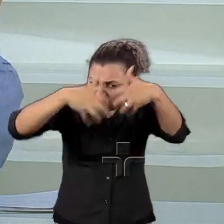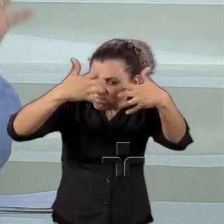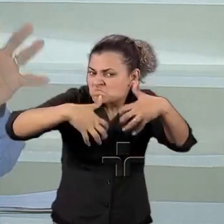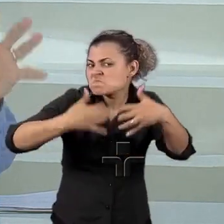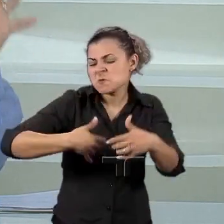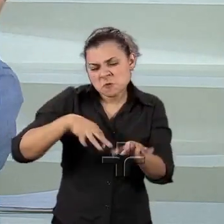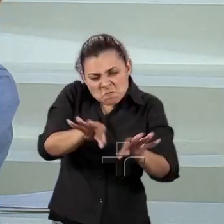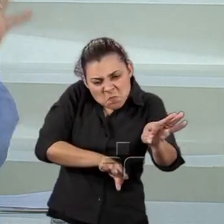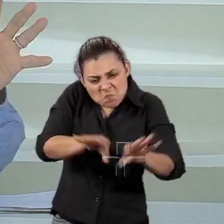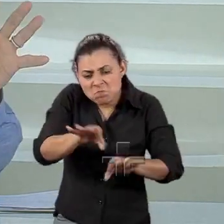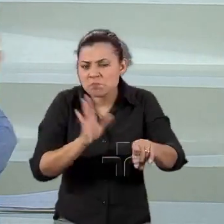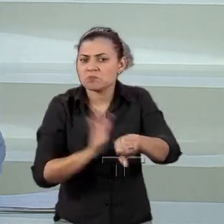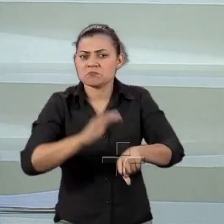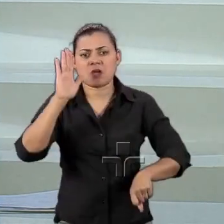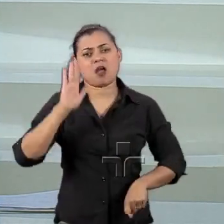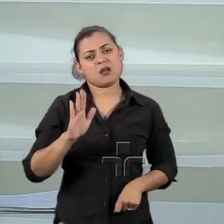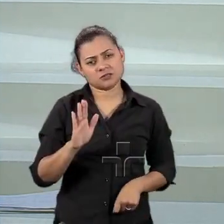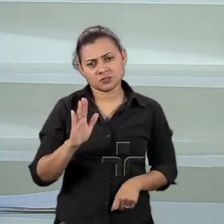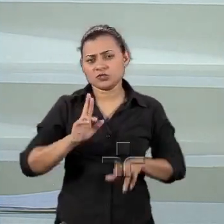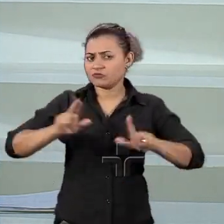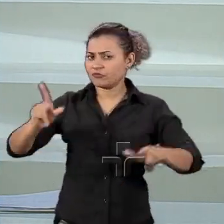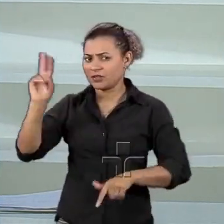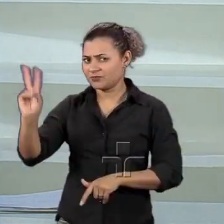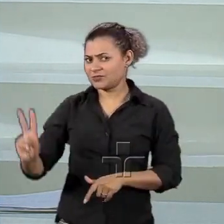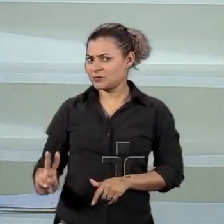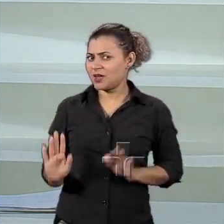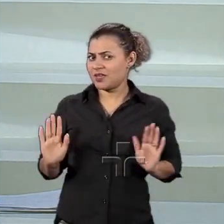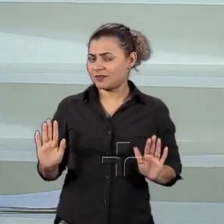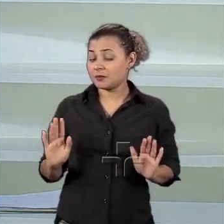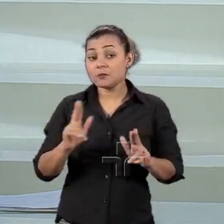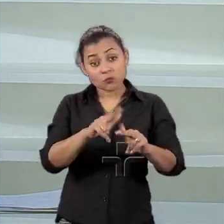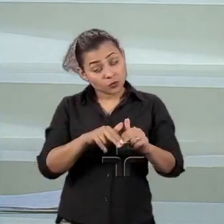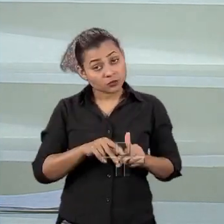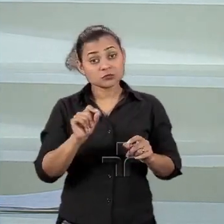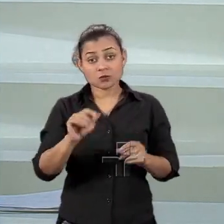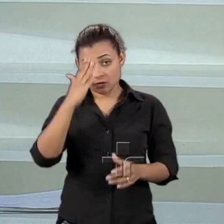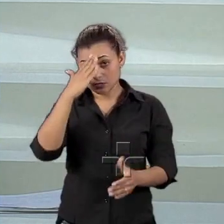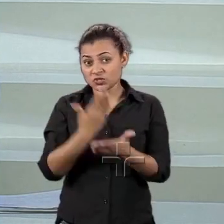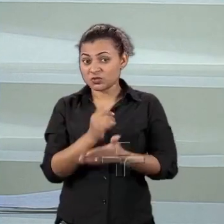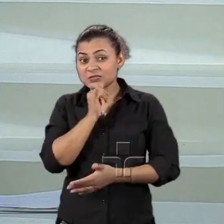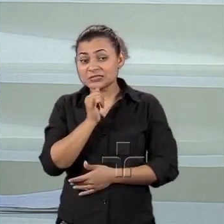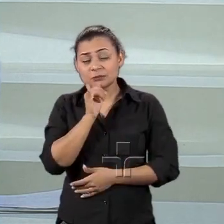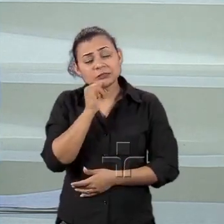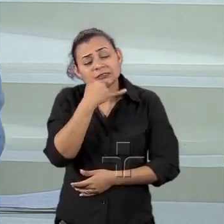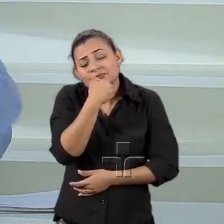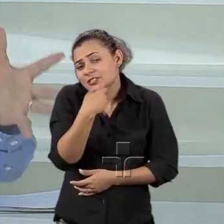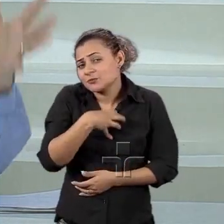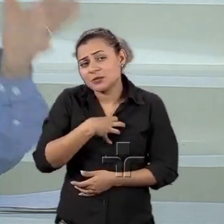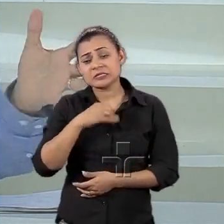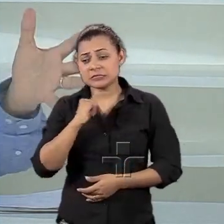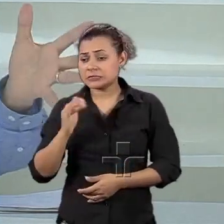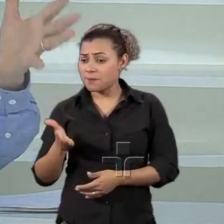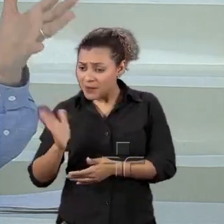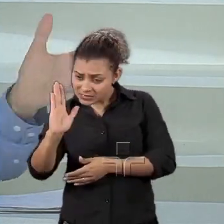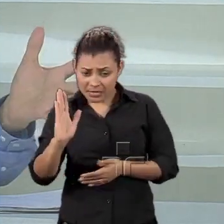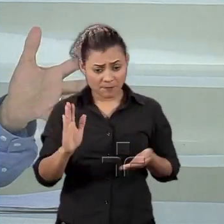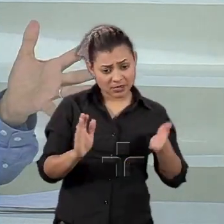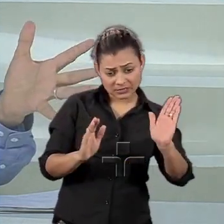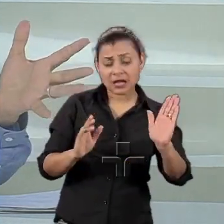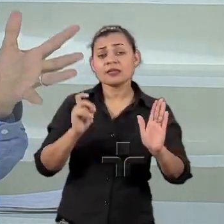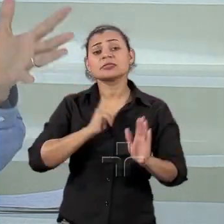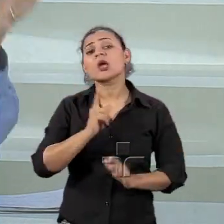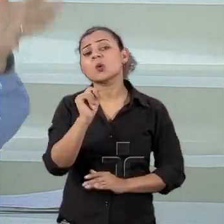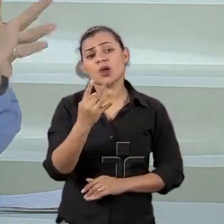forte, instalada, diferenciada. Portanto, eu acho que a infelicidade de uma vitória desse tipo é ter mais 4 anos de